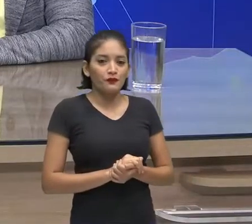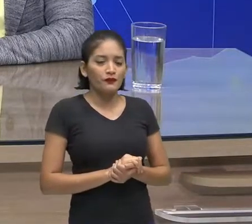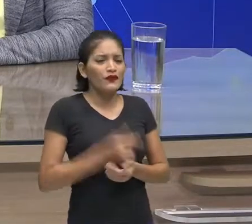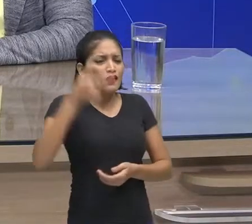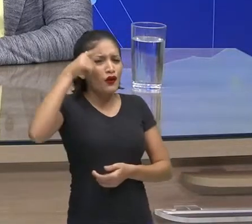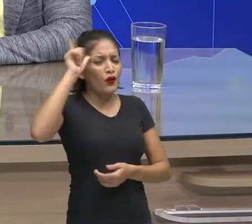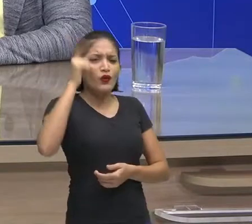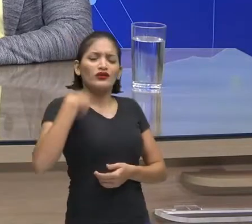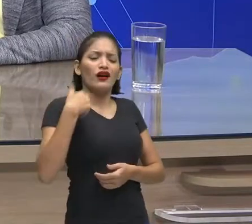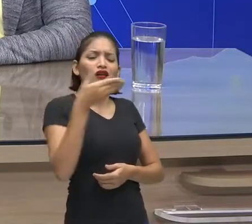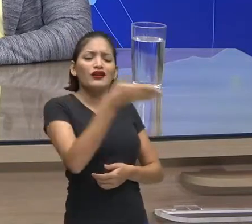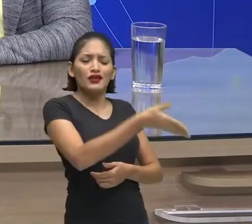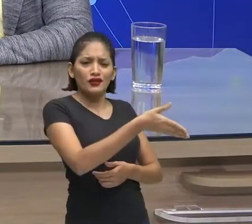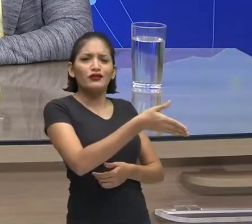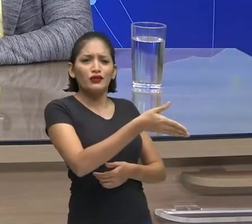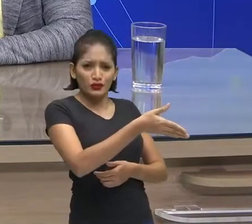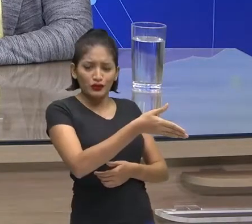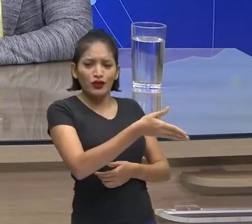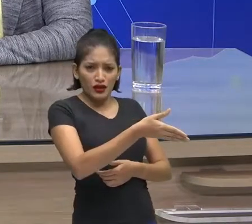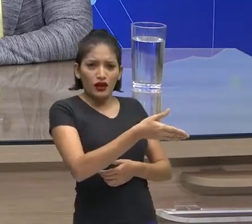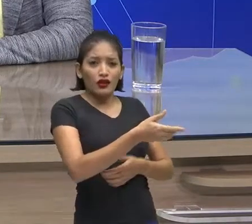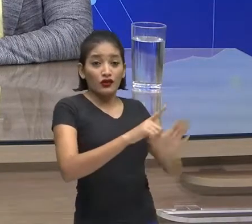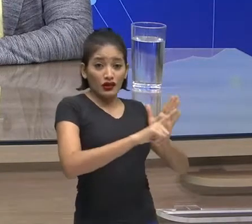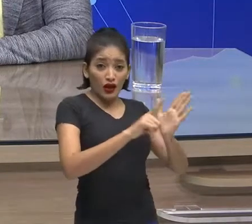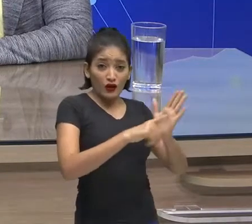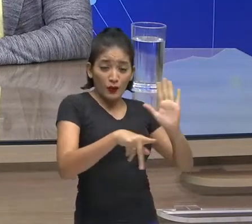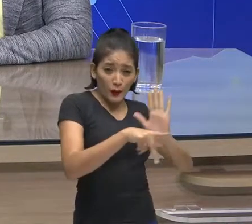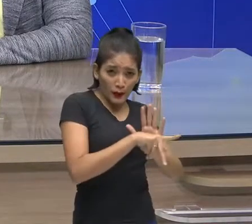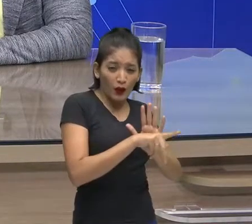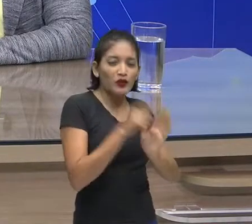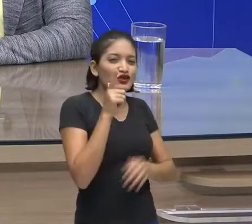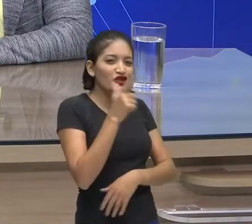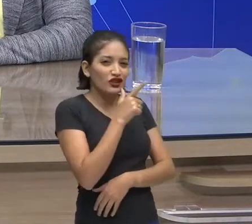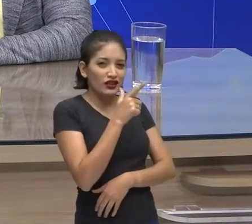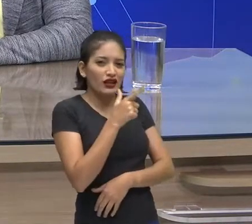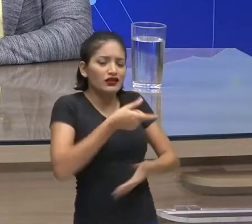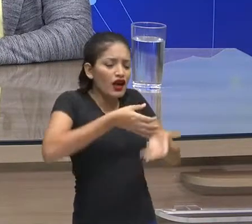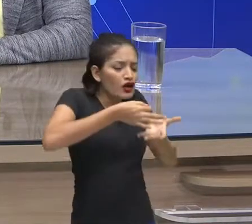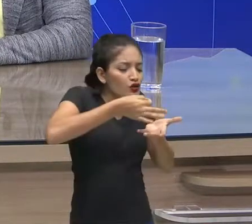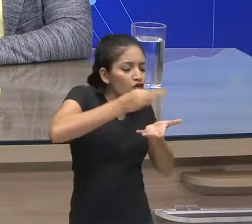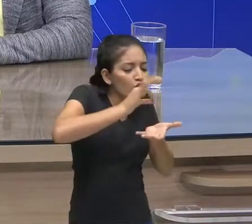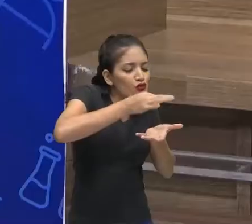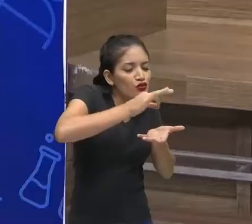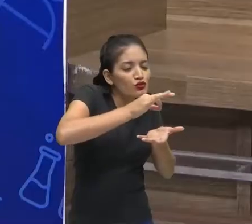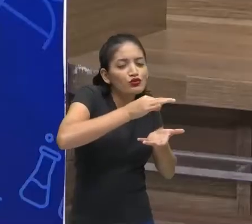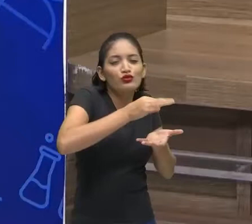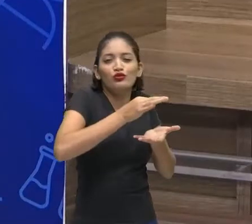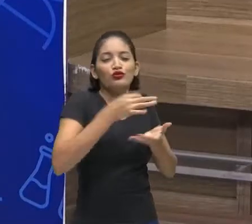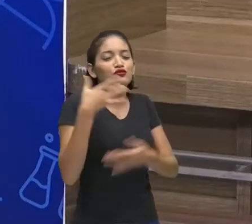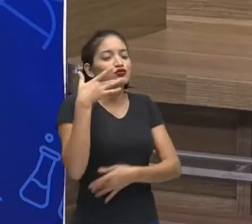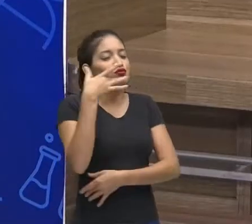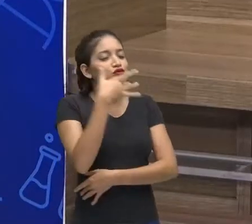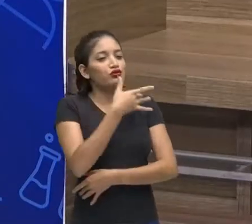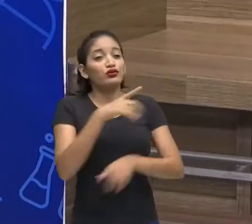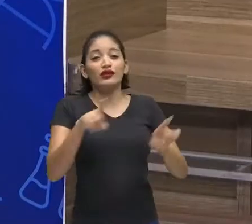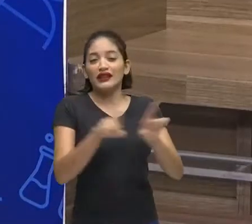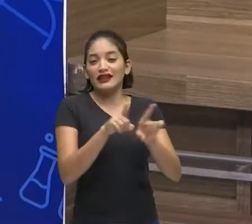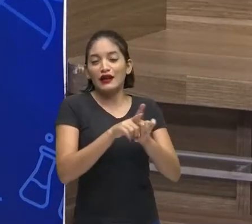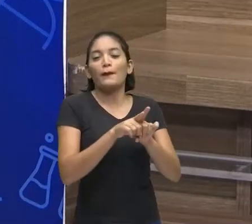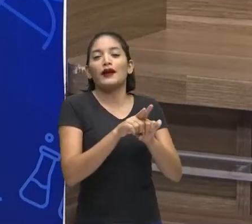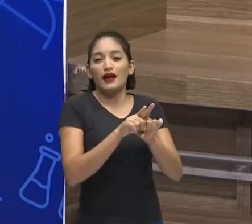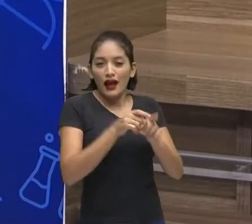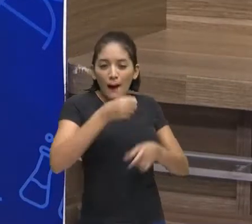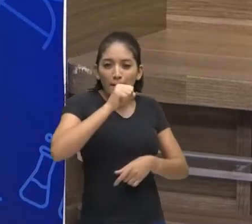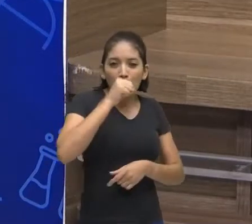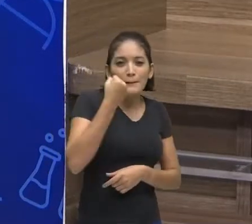fui na Pão e Companhia, e tomei um cappuccino delicioso, comi um pão com queijo,